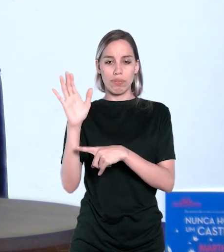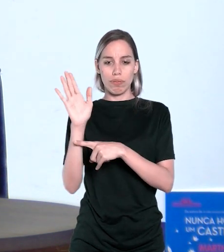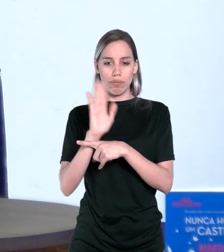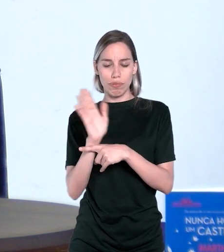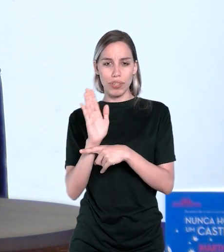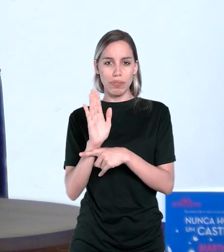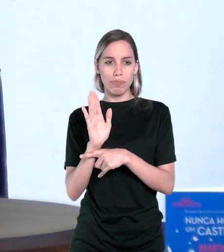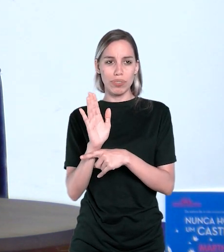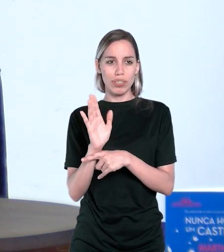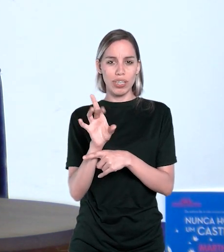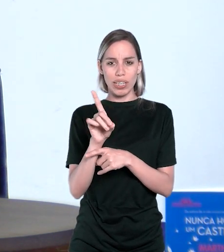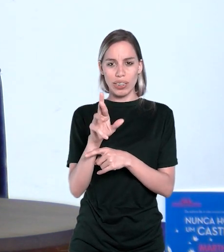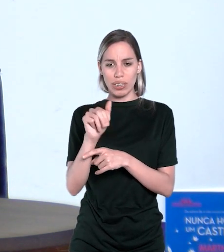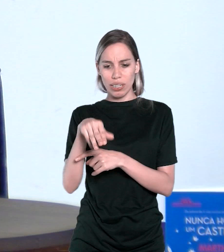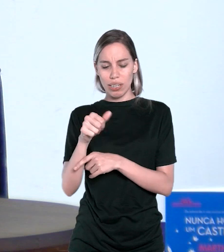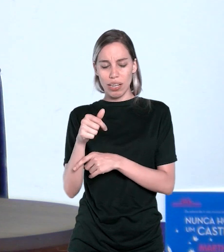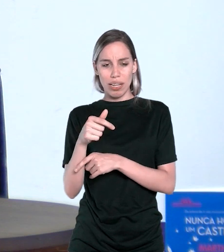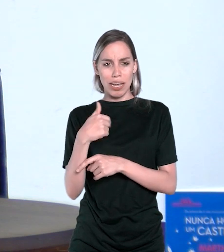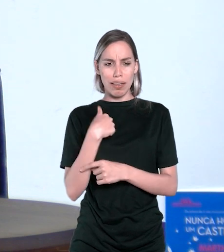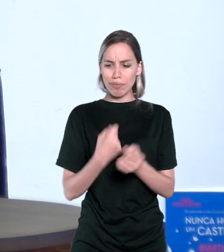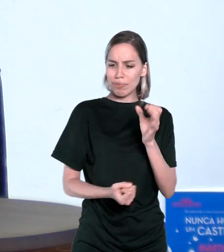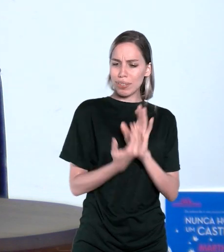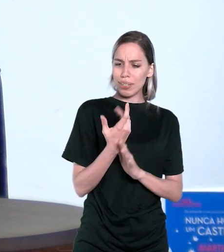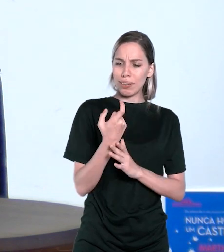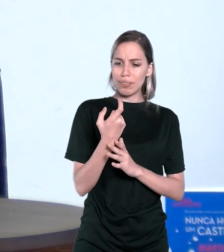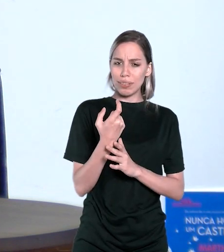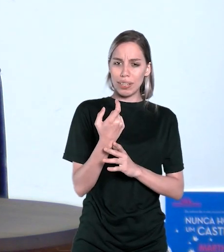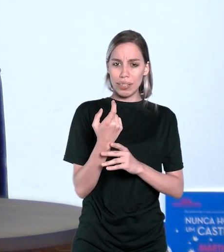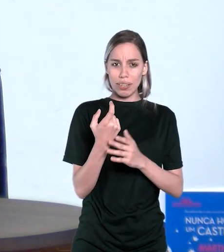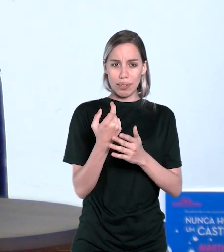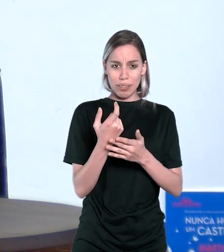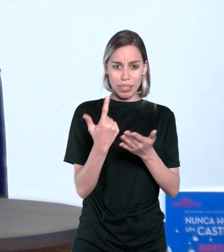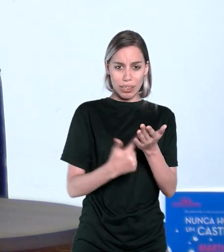de Papel, eu acho que é um pouco assim, acentua um pouco mais essa